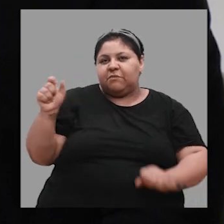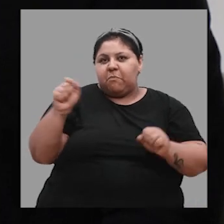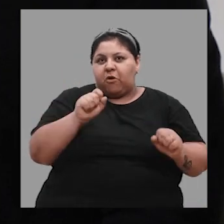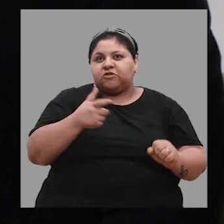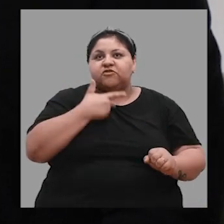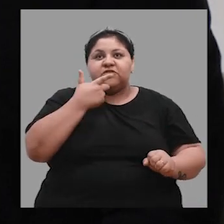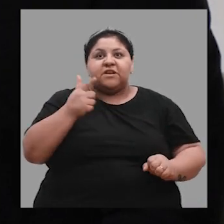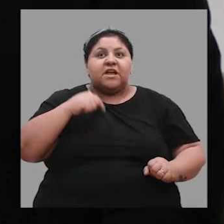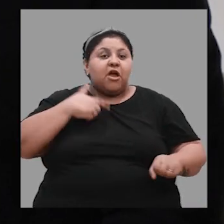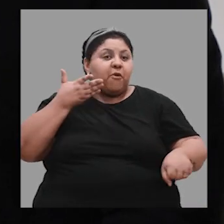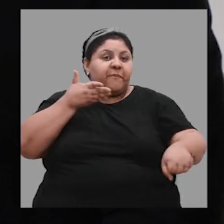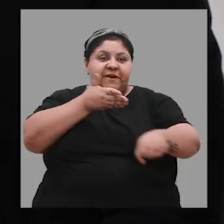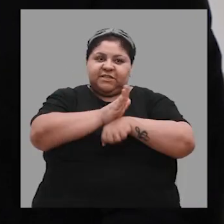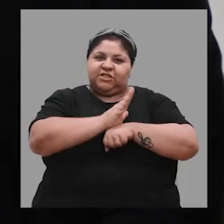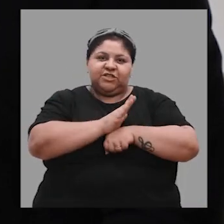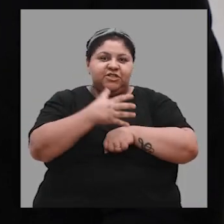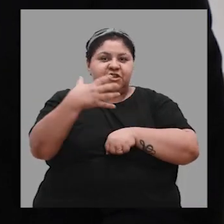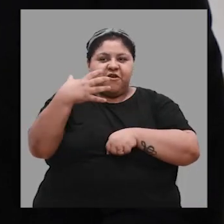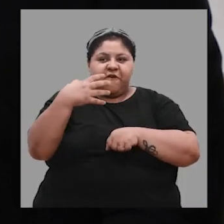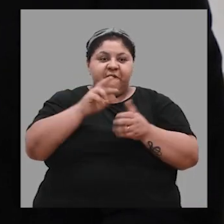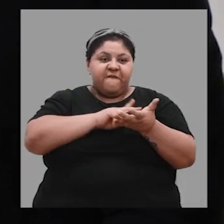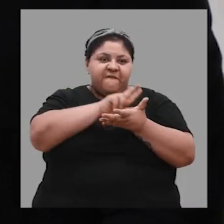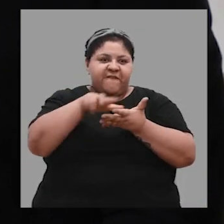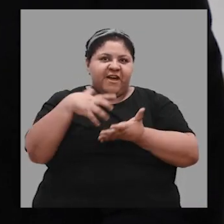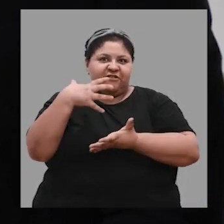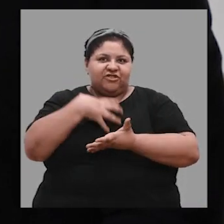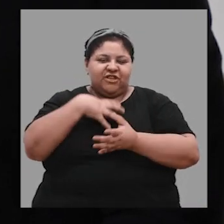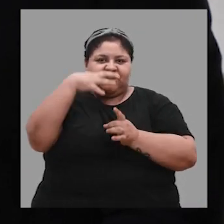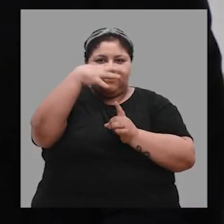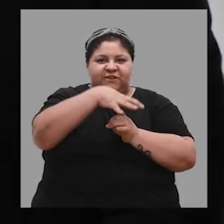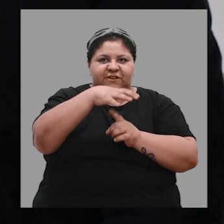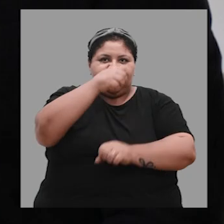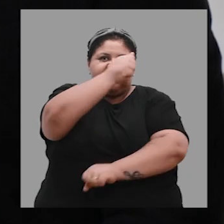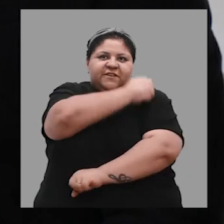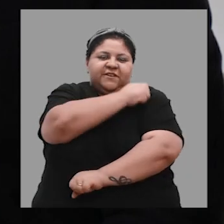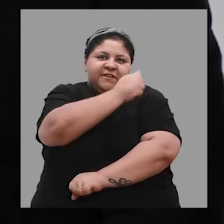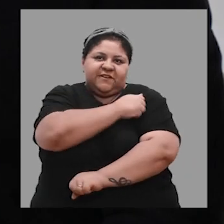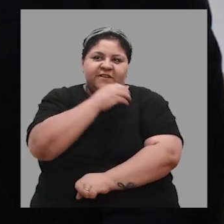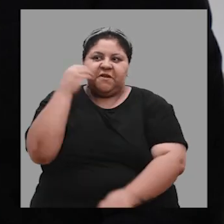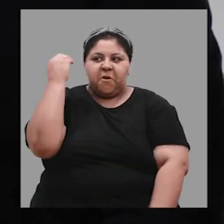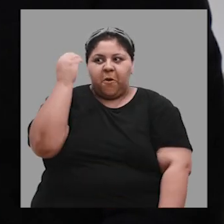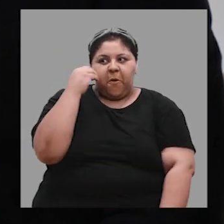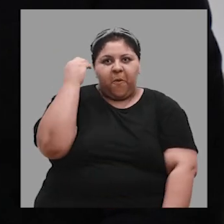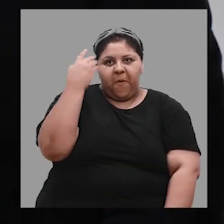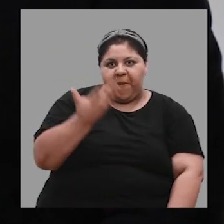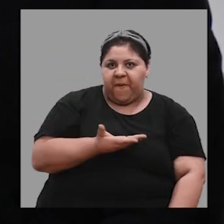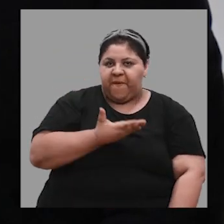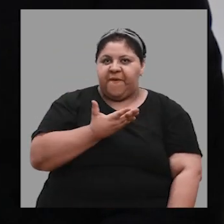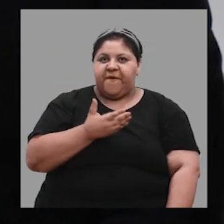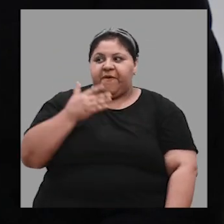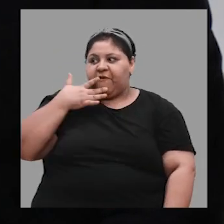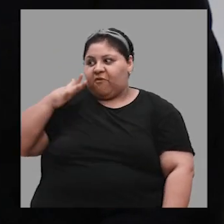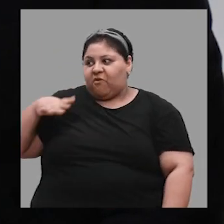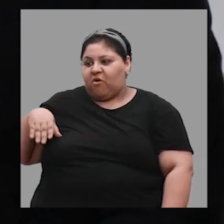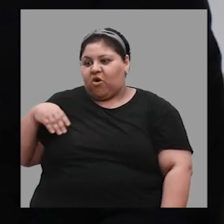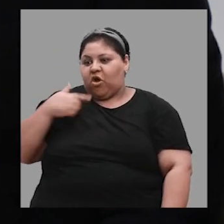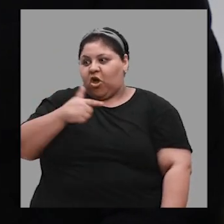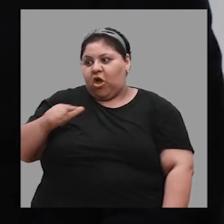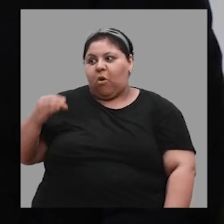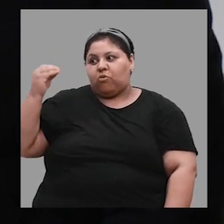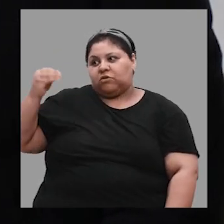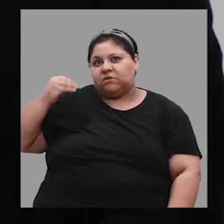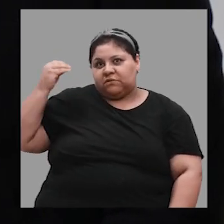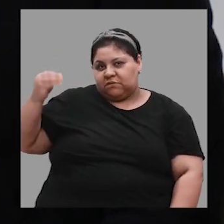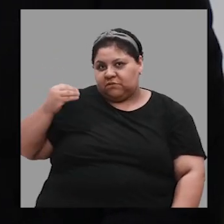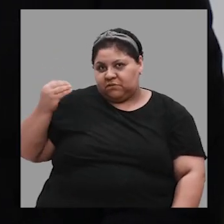pouco de propriedade para falar, porque eu participei de várias formas da feira, né? Com os alunos é uma experiência, quando era criança